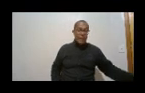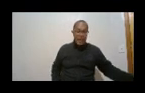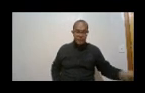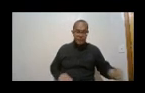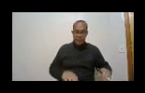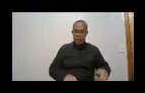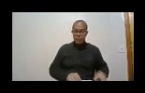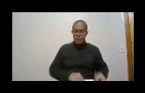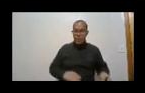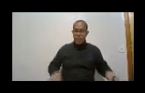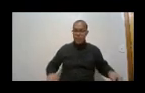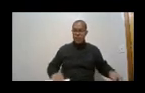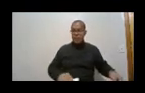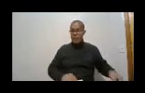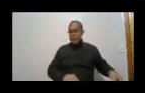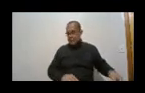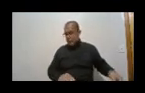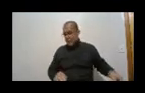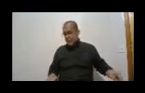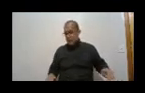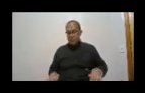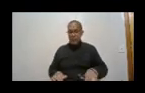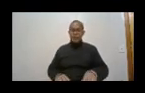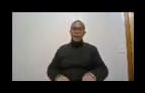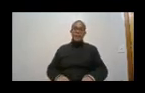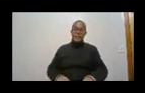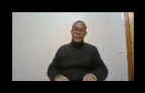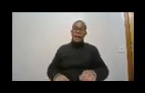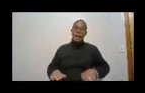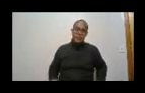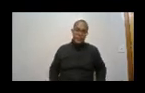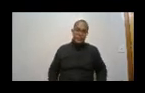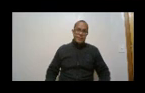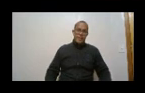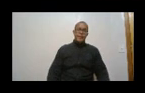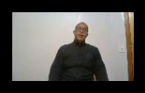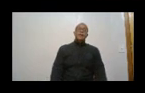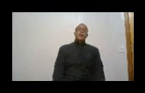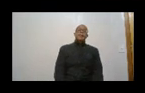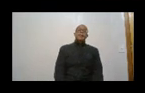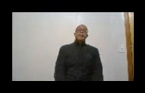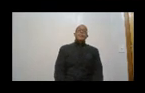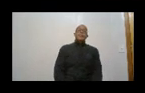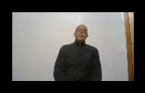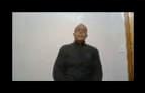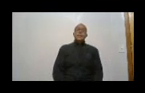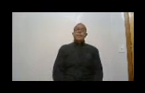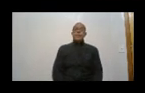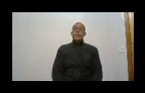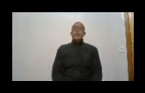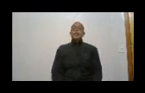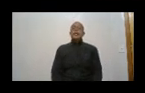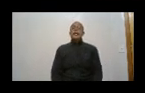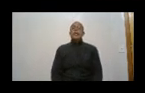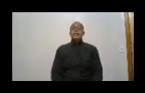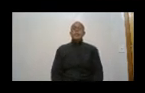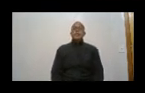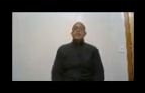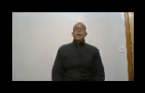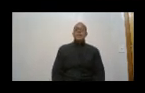desejado, esperado, tá? E no tempo desejado, no tempo necessário, muitas vezes, né? Então, aqui, mais uma vez, o medicamento